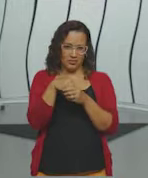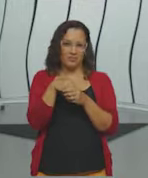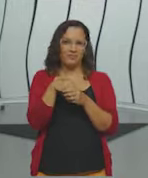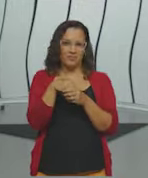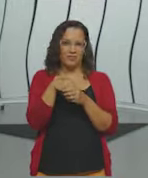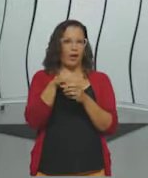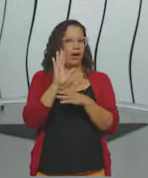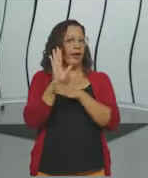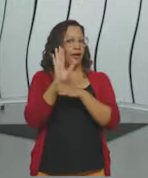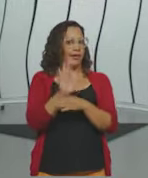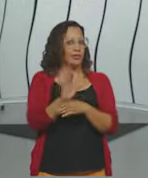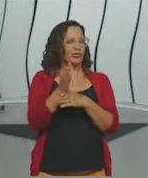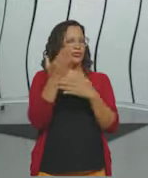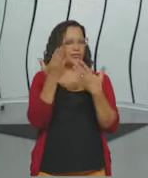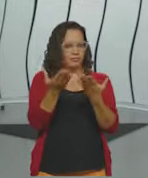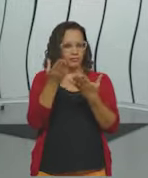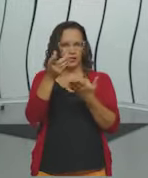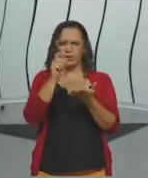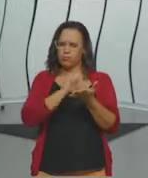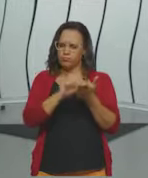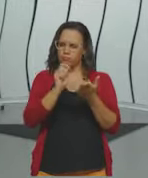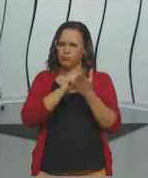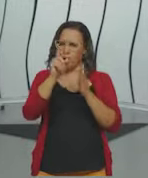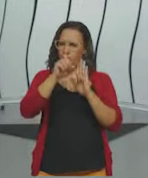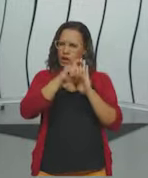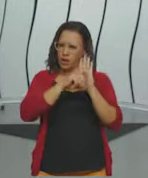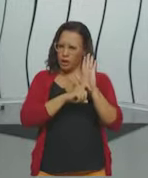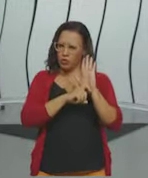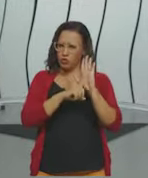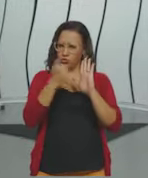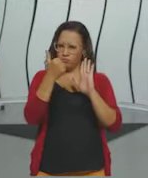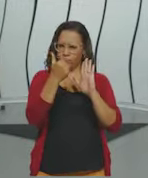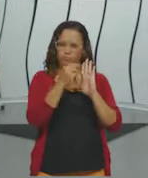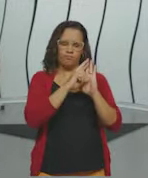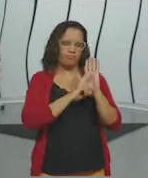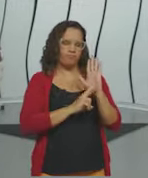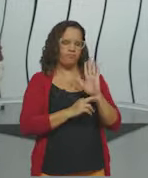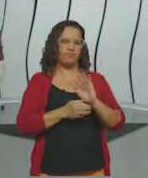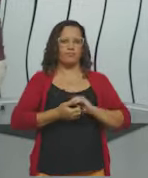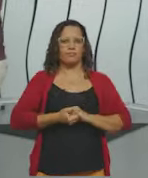vai te ajudar bastante aí na hora de estruturar o seu texto, tá?